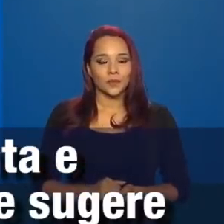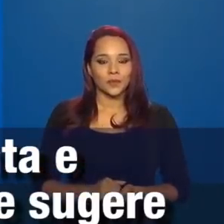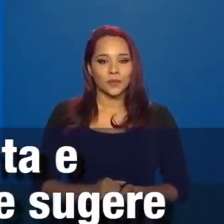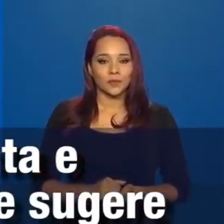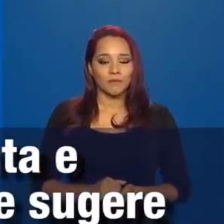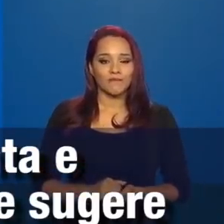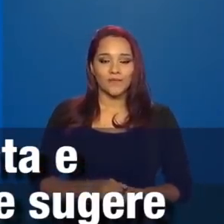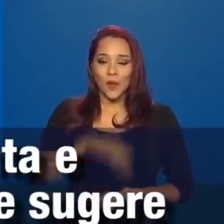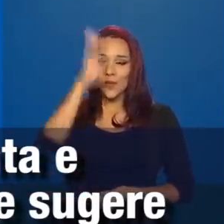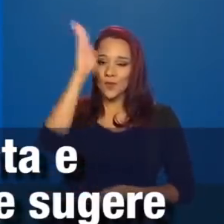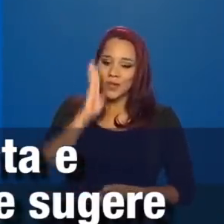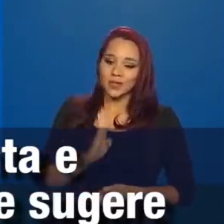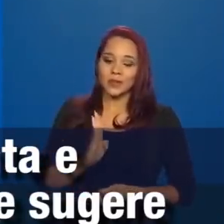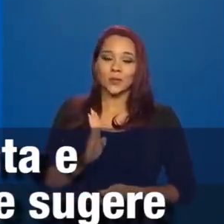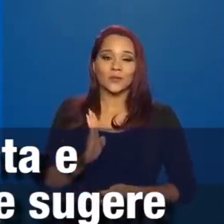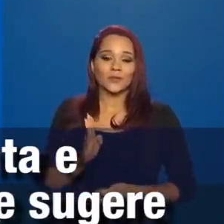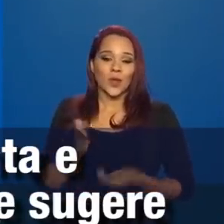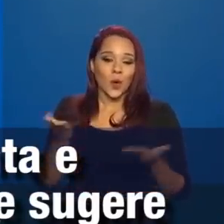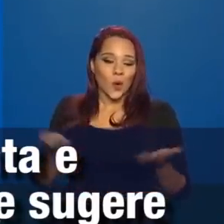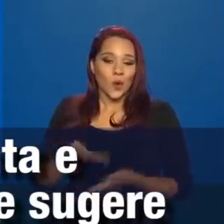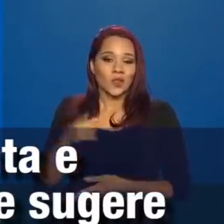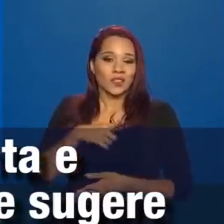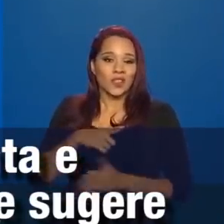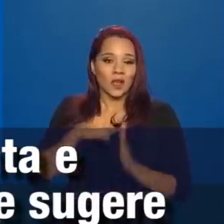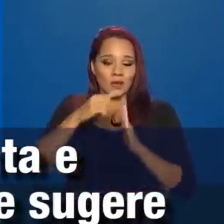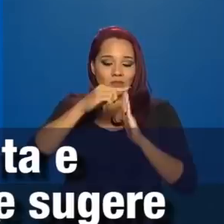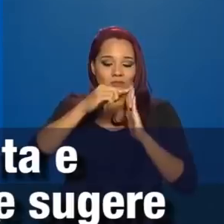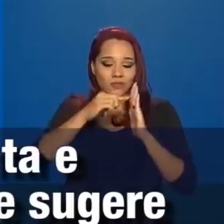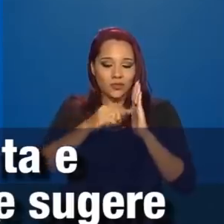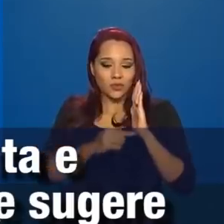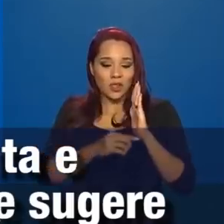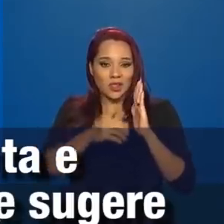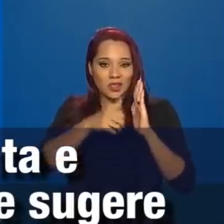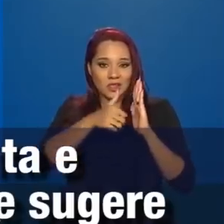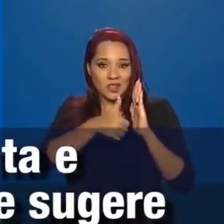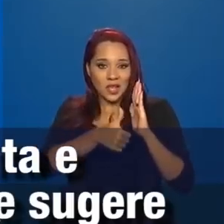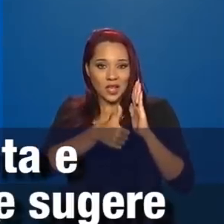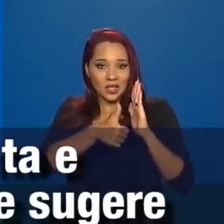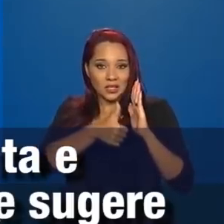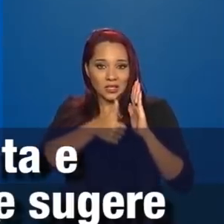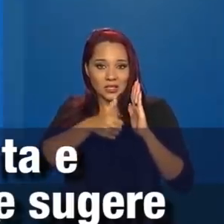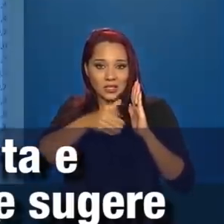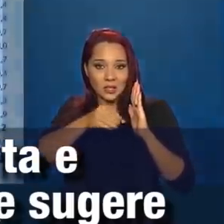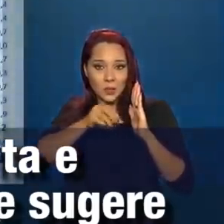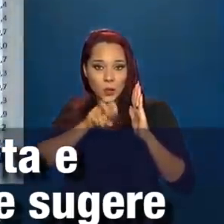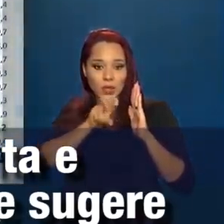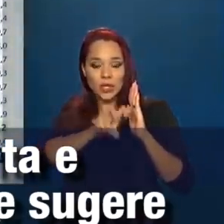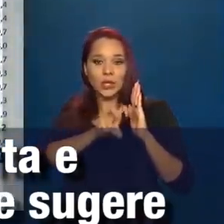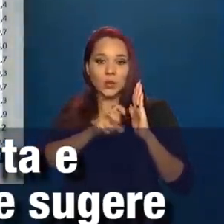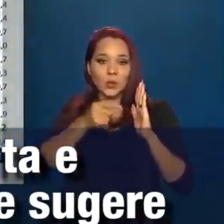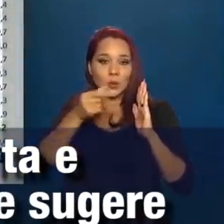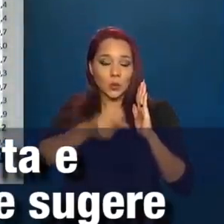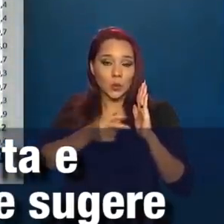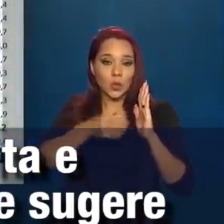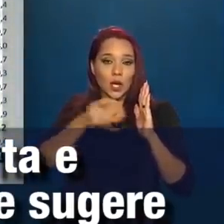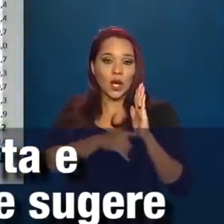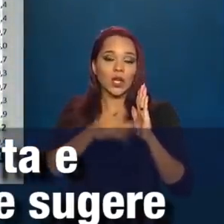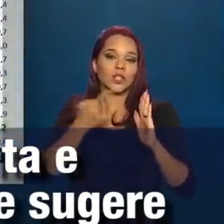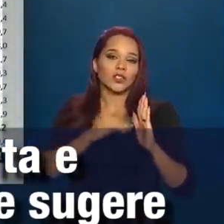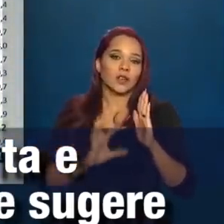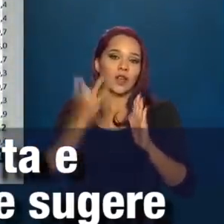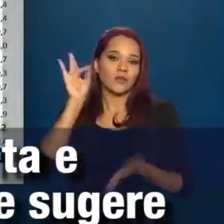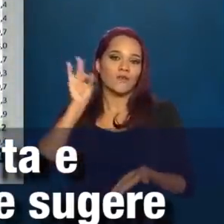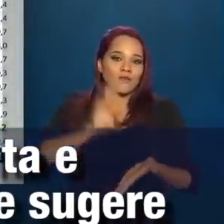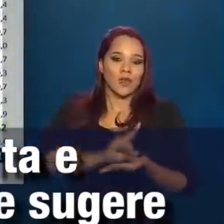O Brasil ele está em 15º lugar em número de casos confirmados no mundo, entre os principais